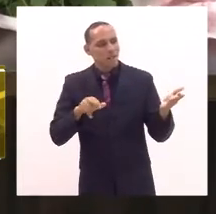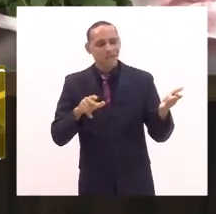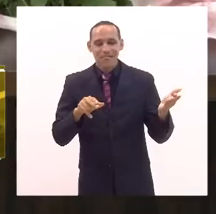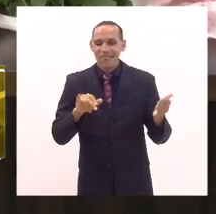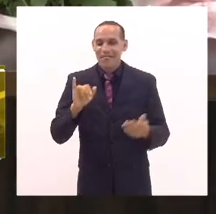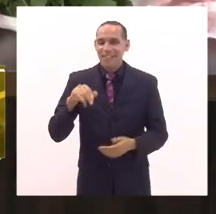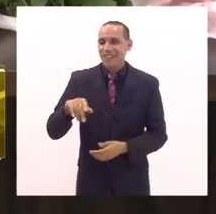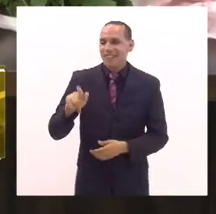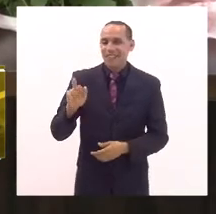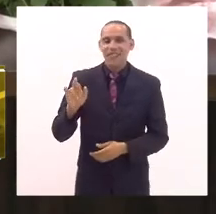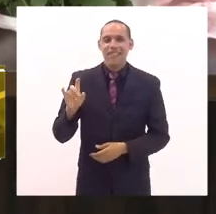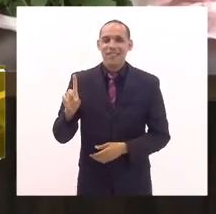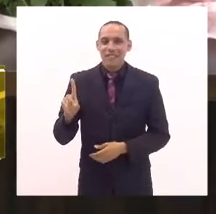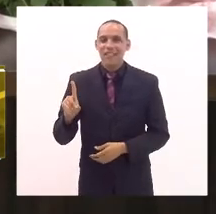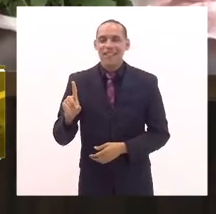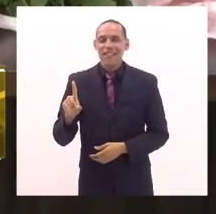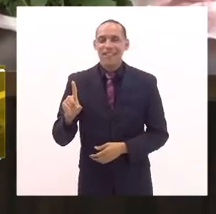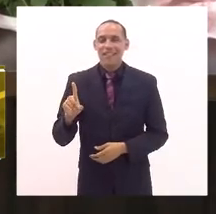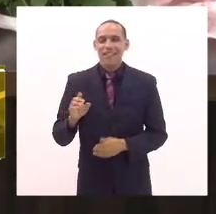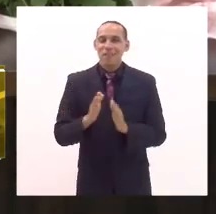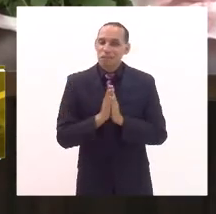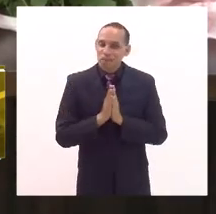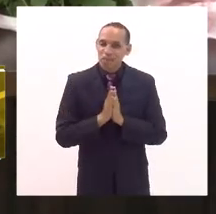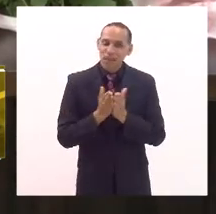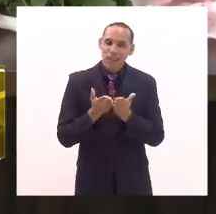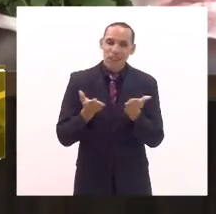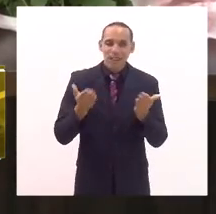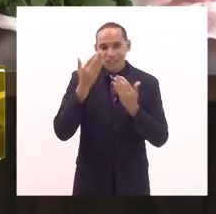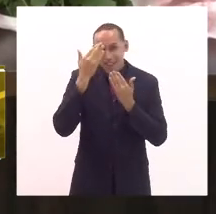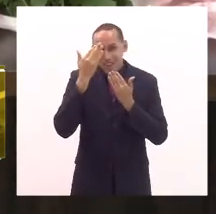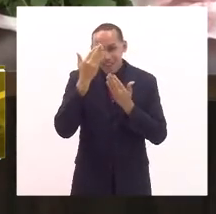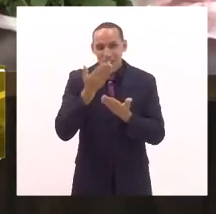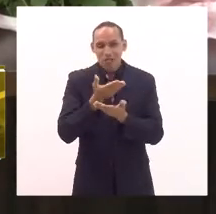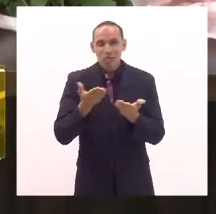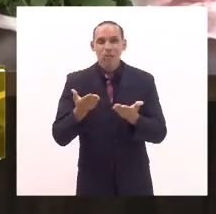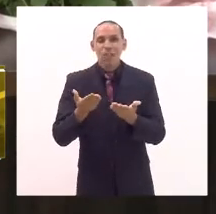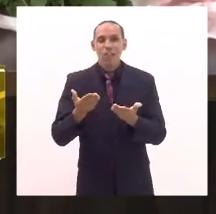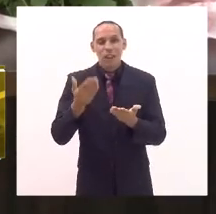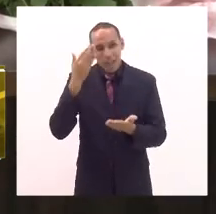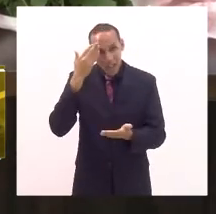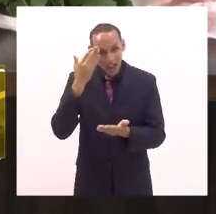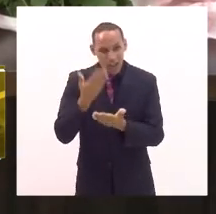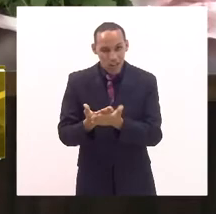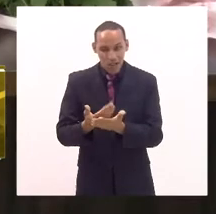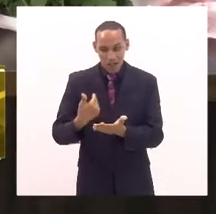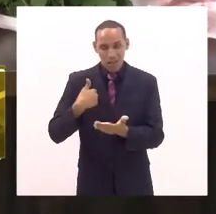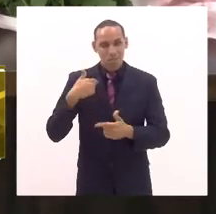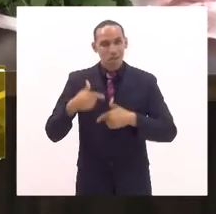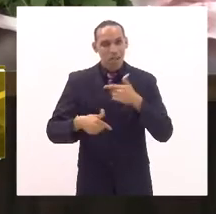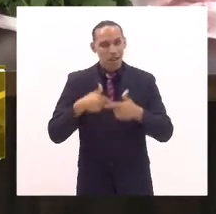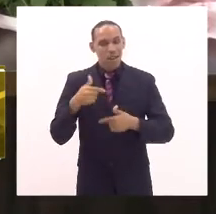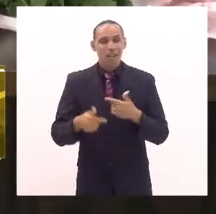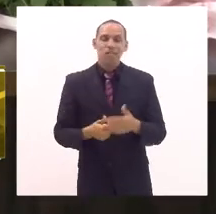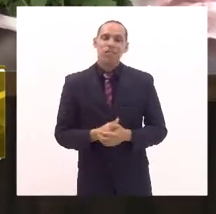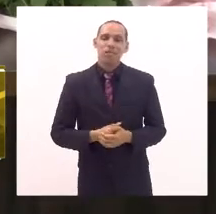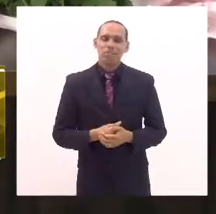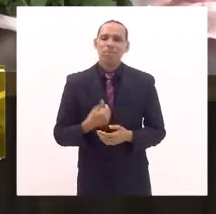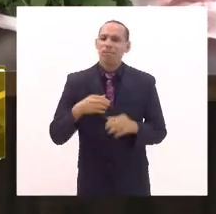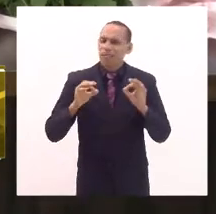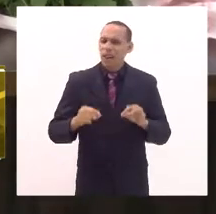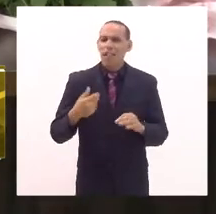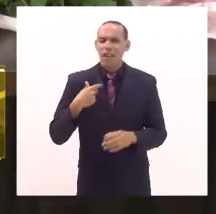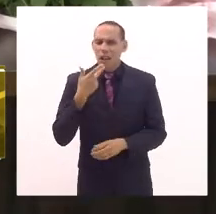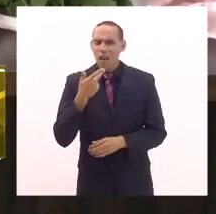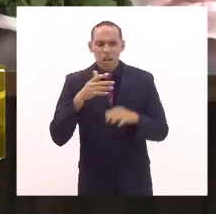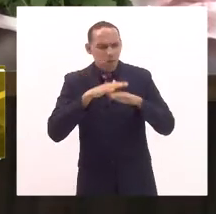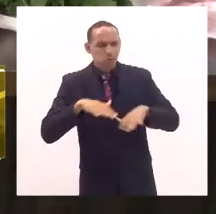Ingrid, e gratidão que eu tenho a todos vocês que confiaram no meu trabalho. E pode ter certeza, como eu falei para os meus colegas da segurança